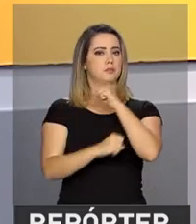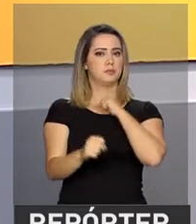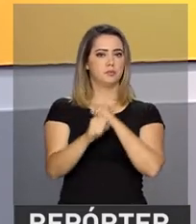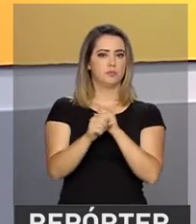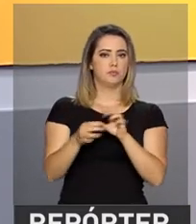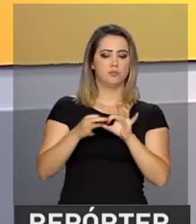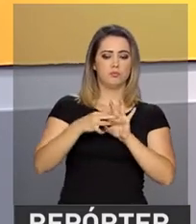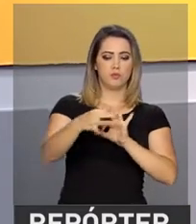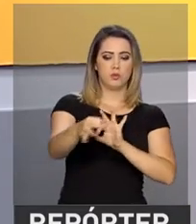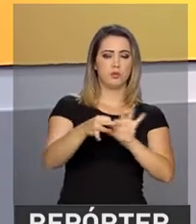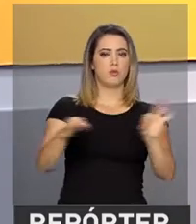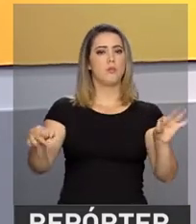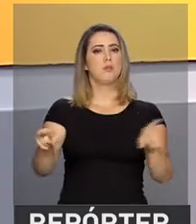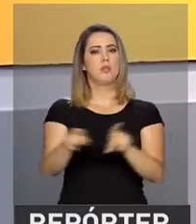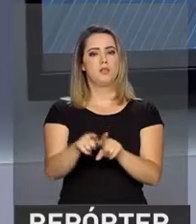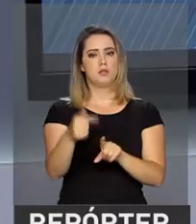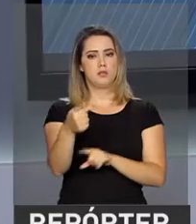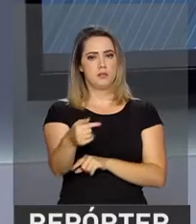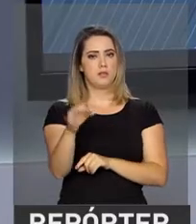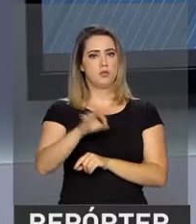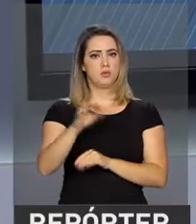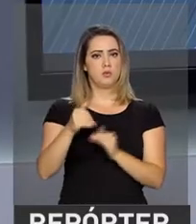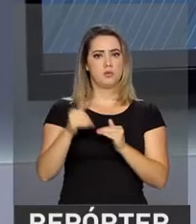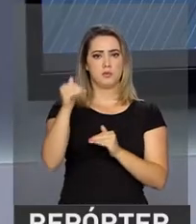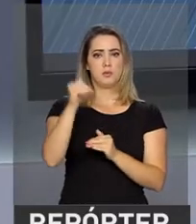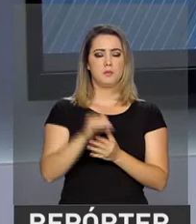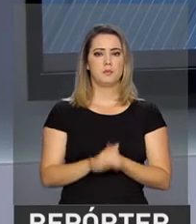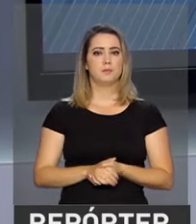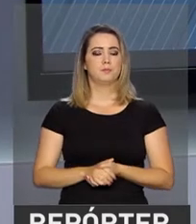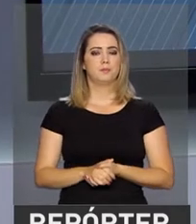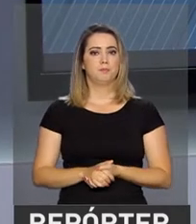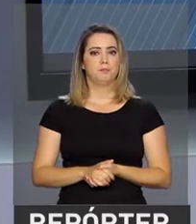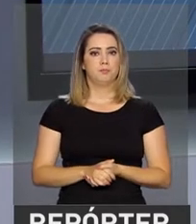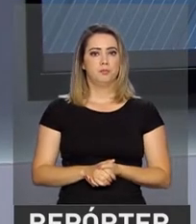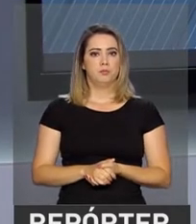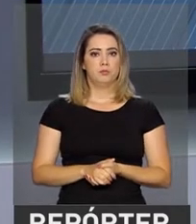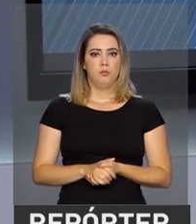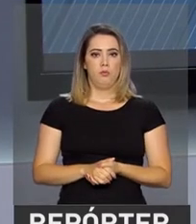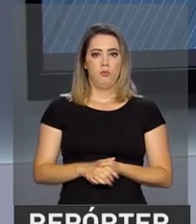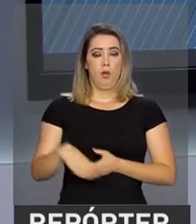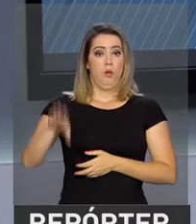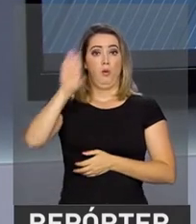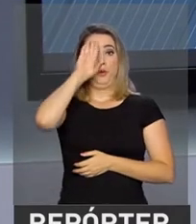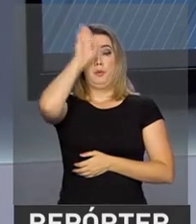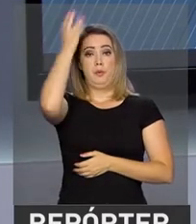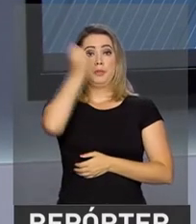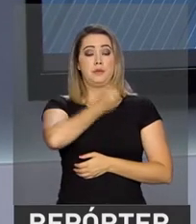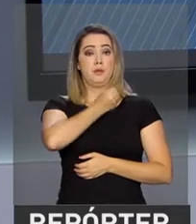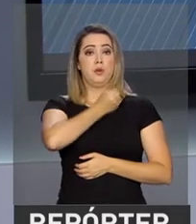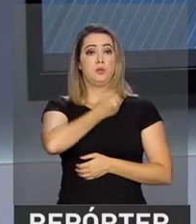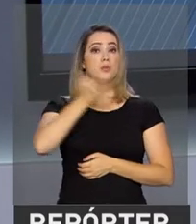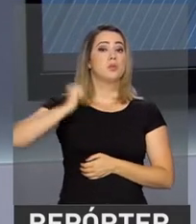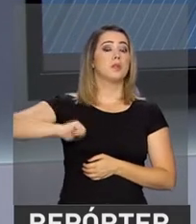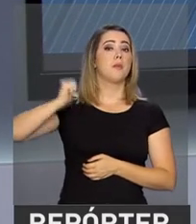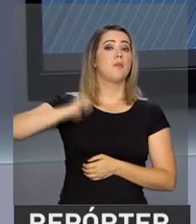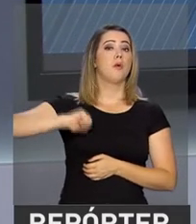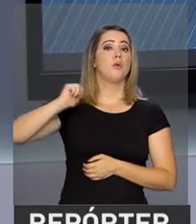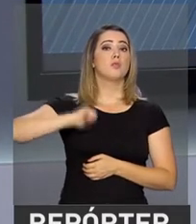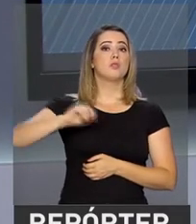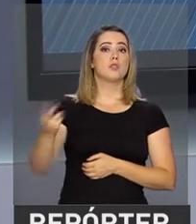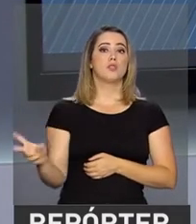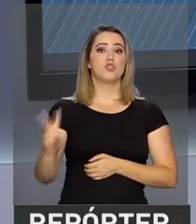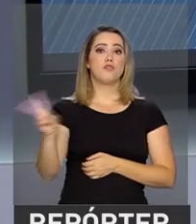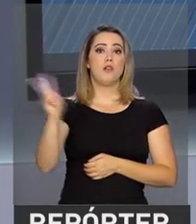colhida subiu 7% o principal indicador da bolsa de valores de são paulo voltou a registrar alta após